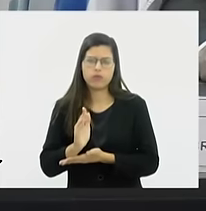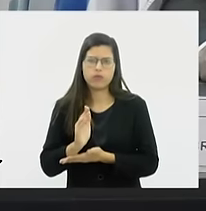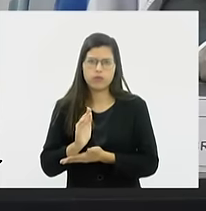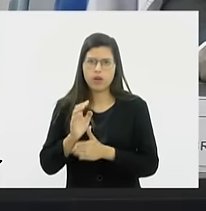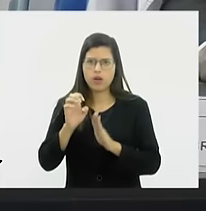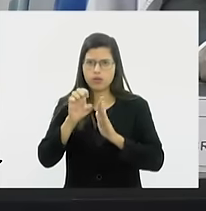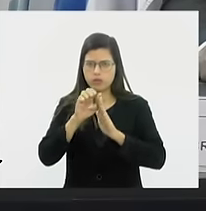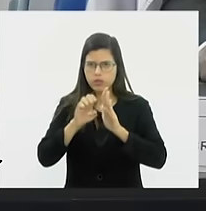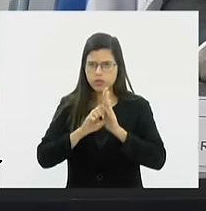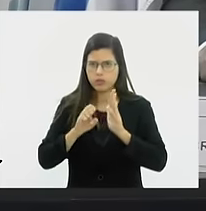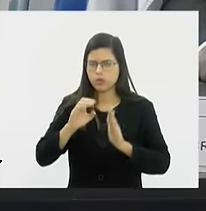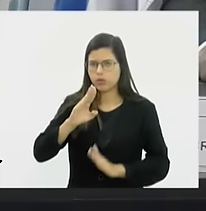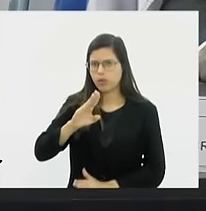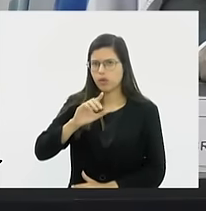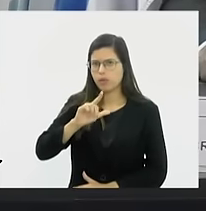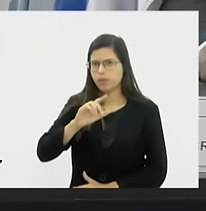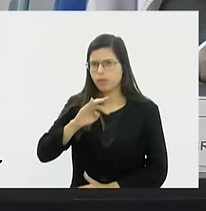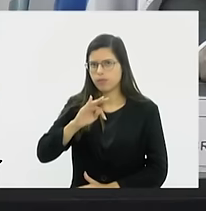Estatuto da Blitz.